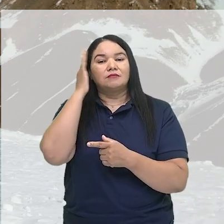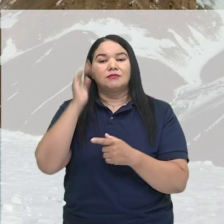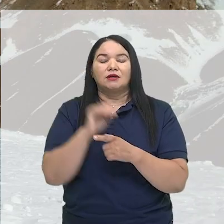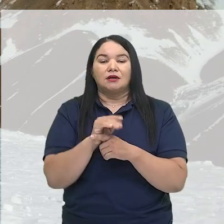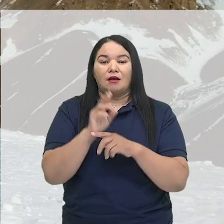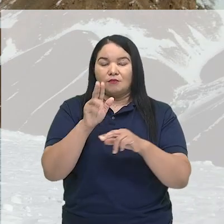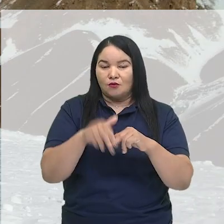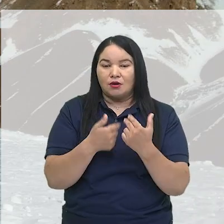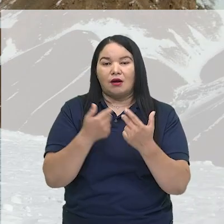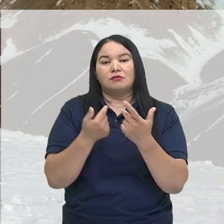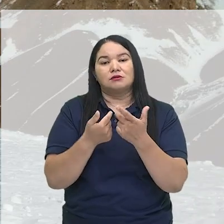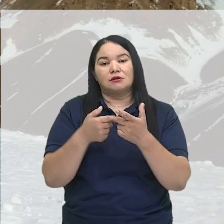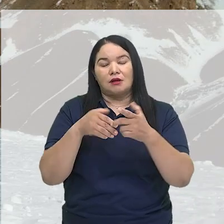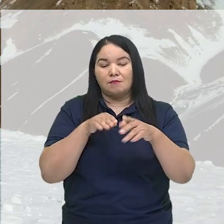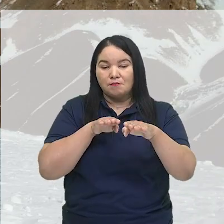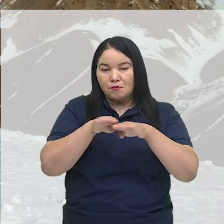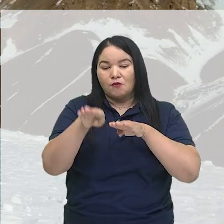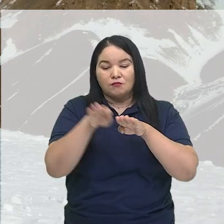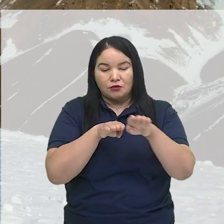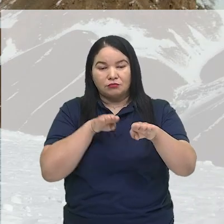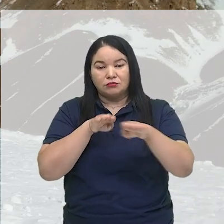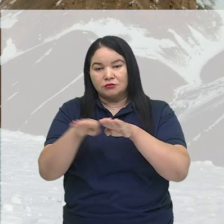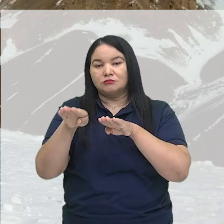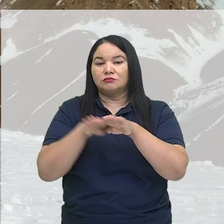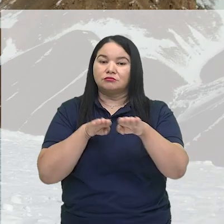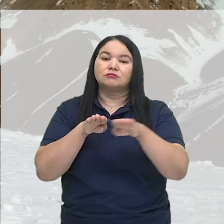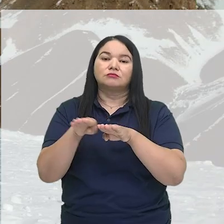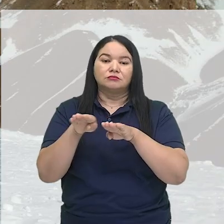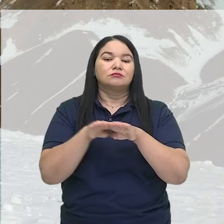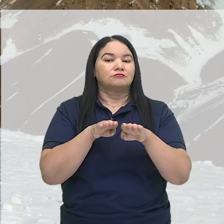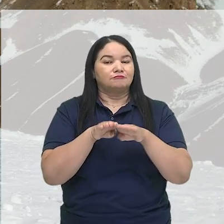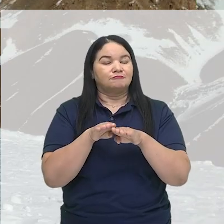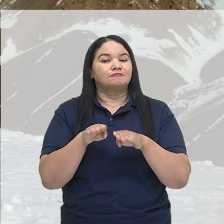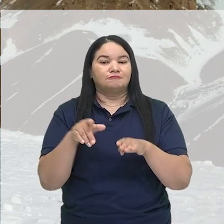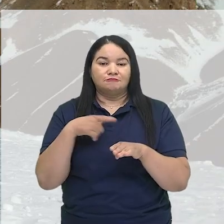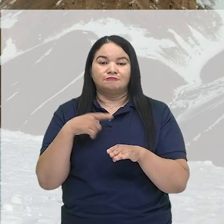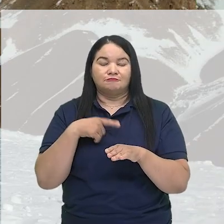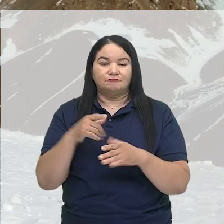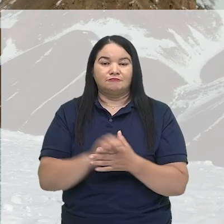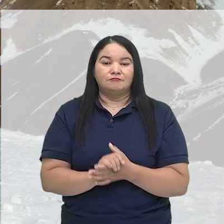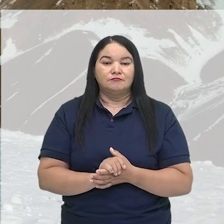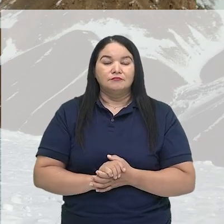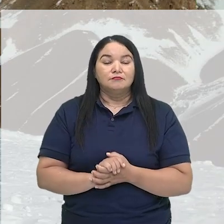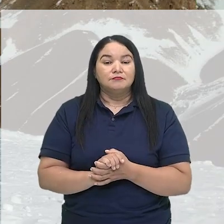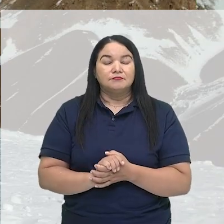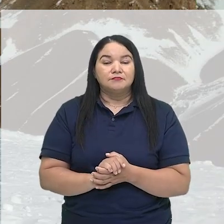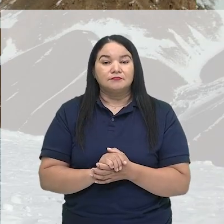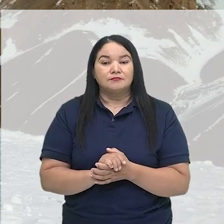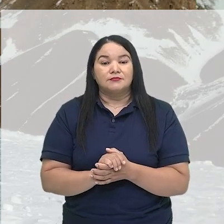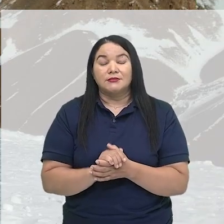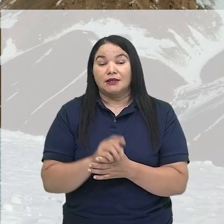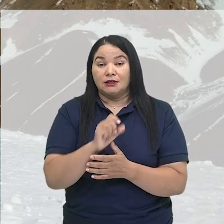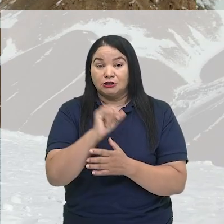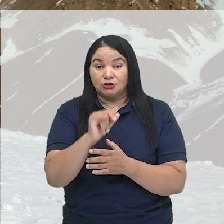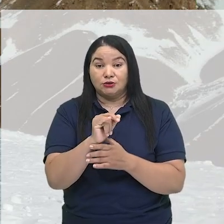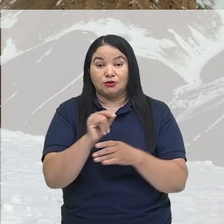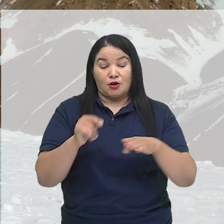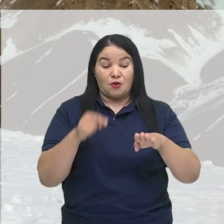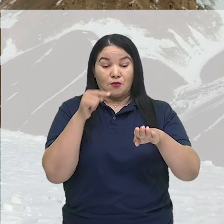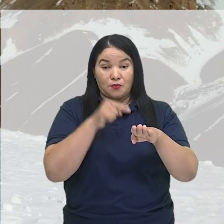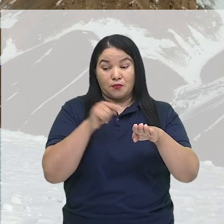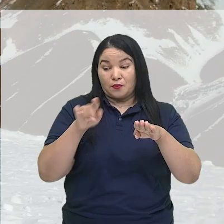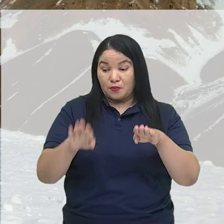resultante da movimentação dessas placas tectônicas quando tem ali um contato entre